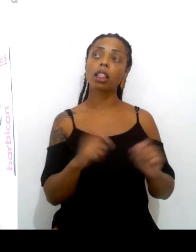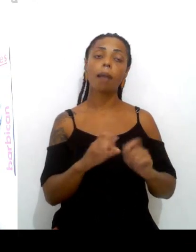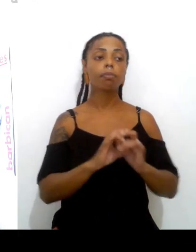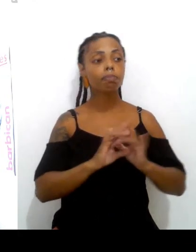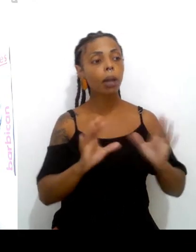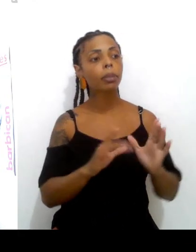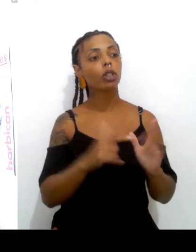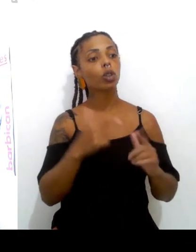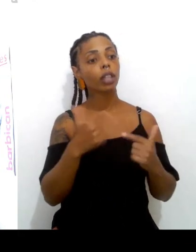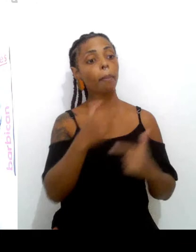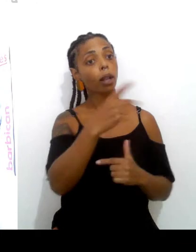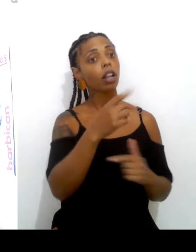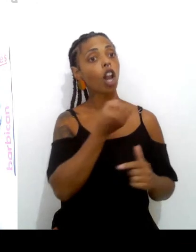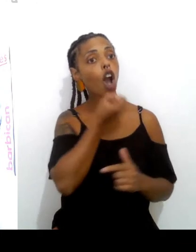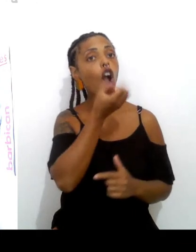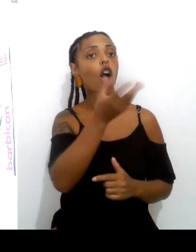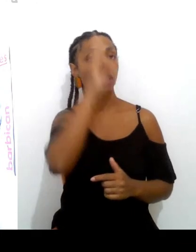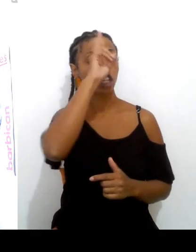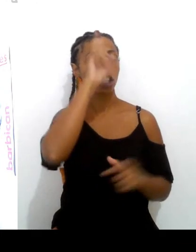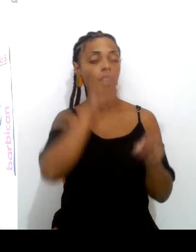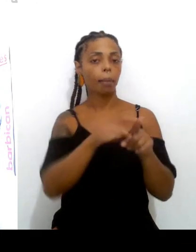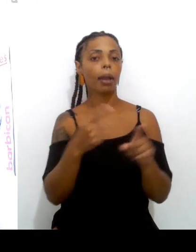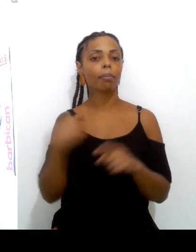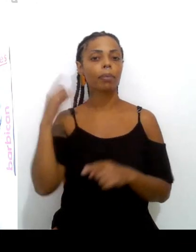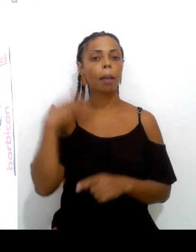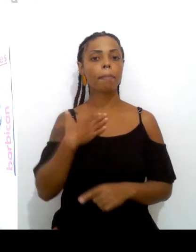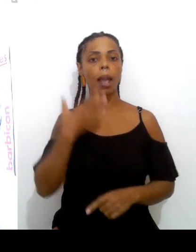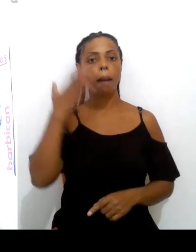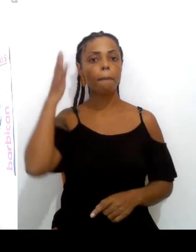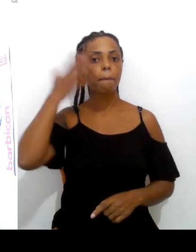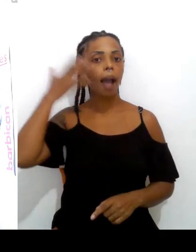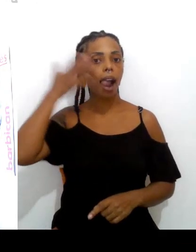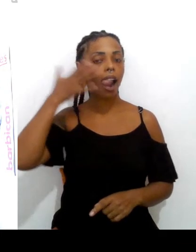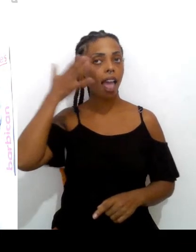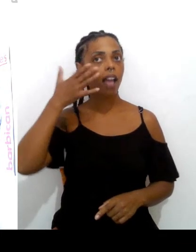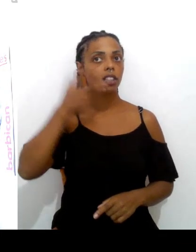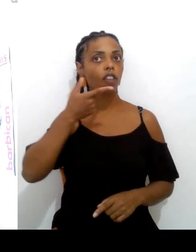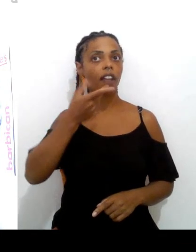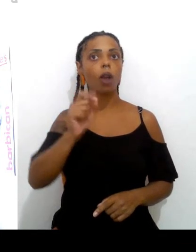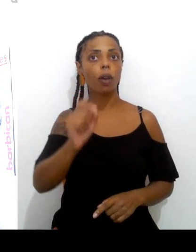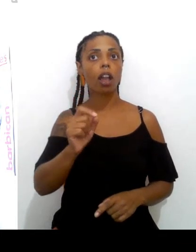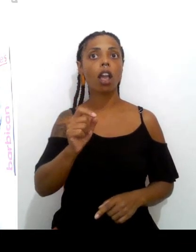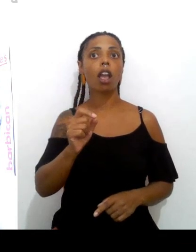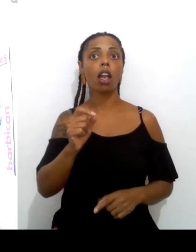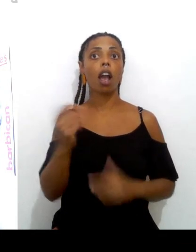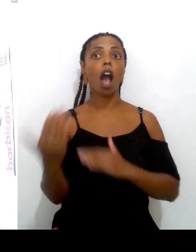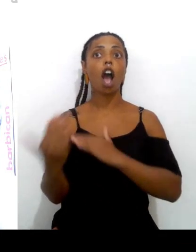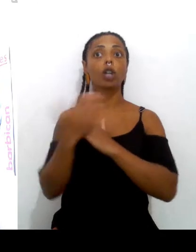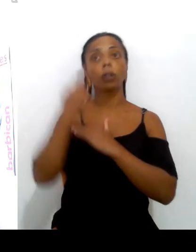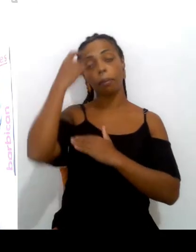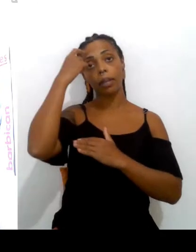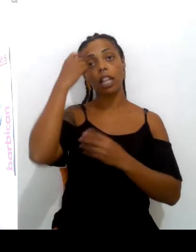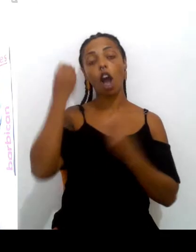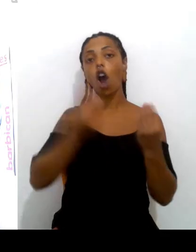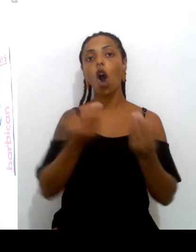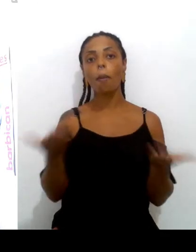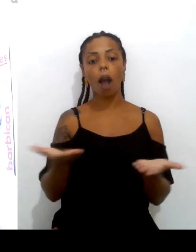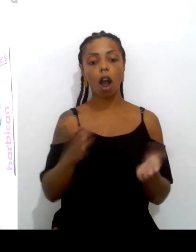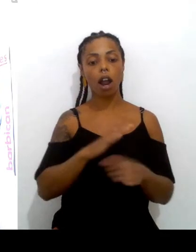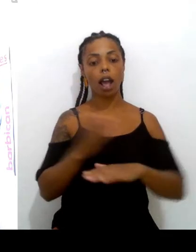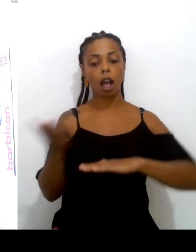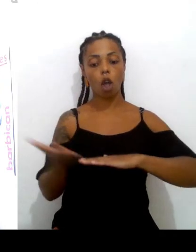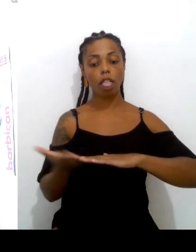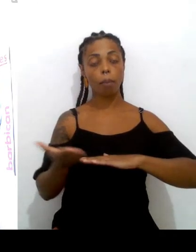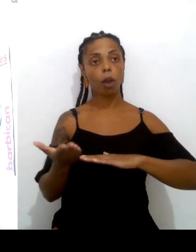eu falei o final da minha palestra que nos ajude a pensar também em como lidar no momento contemporâneo e como essas obras